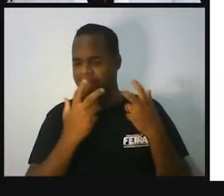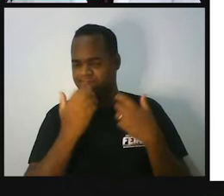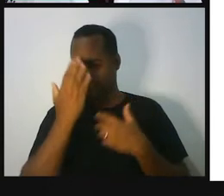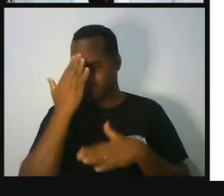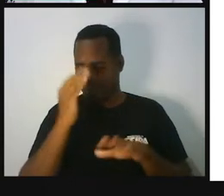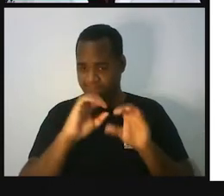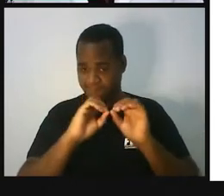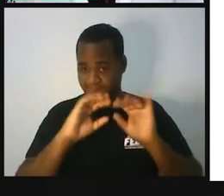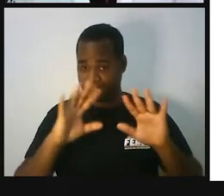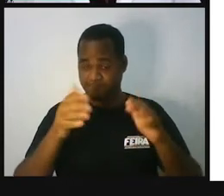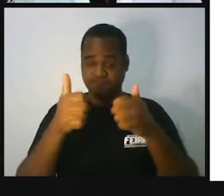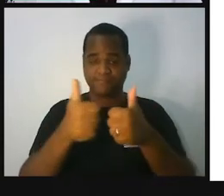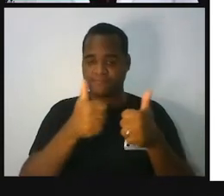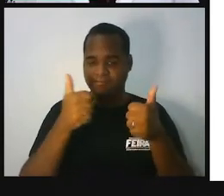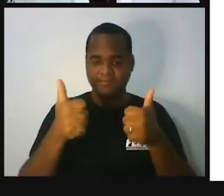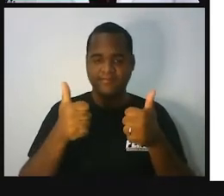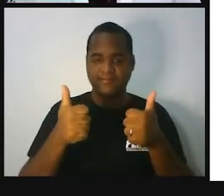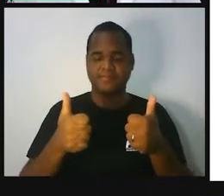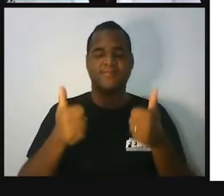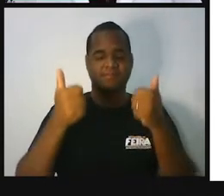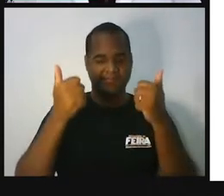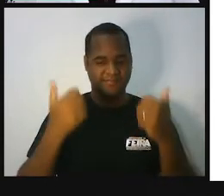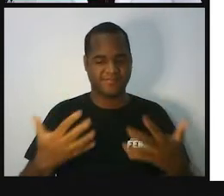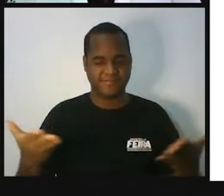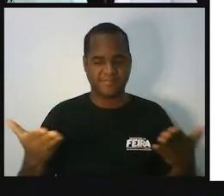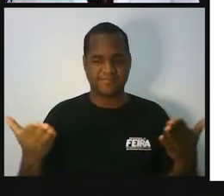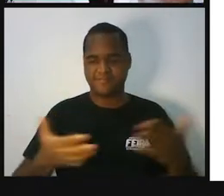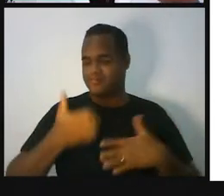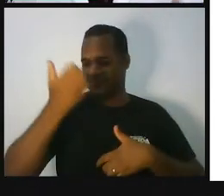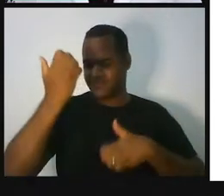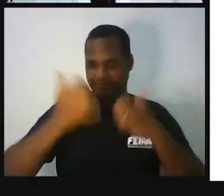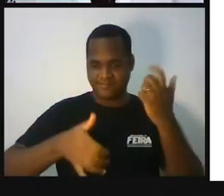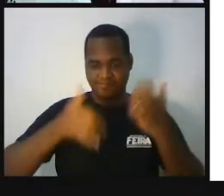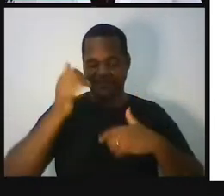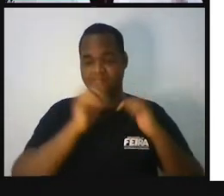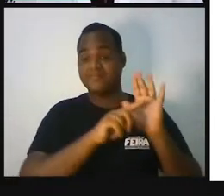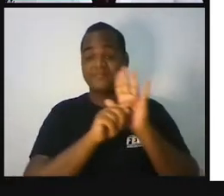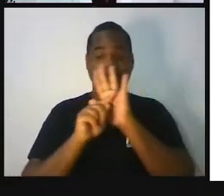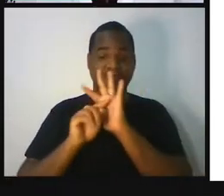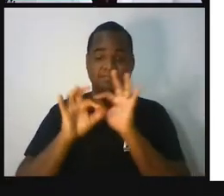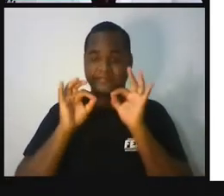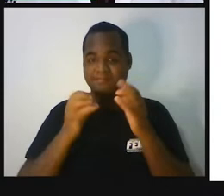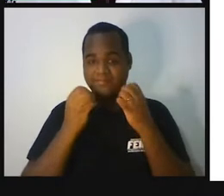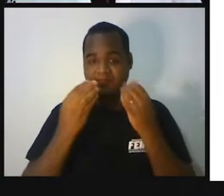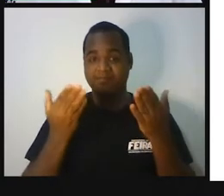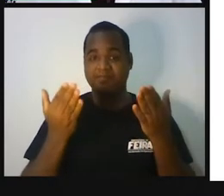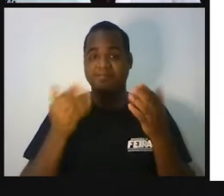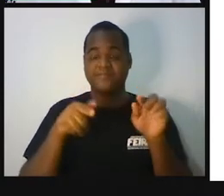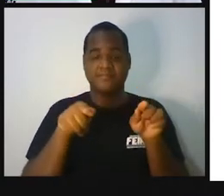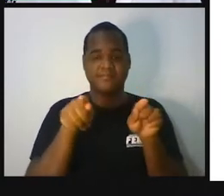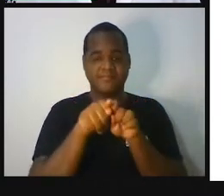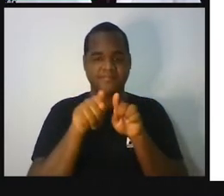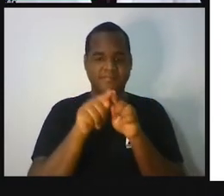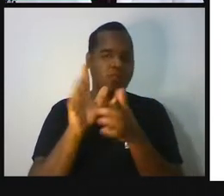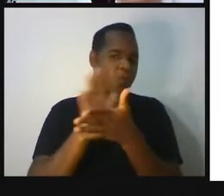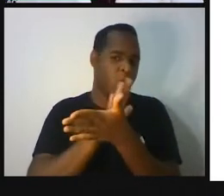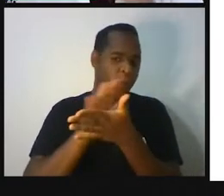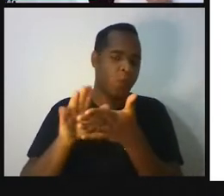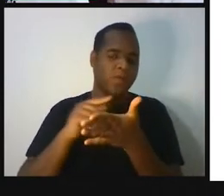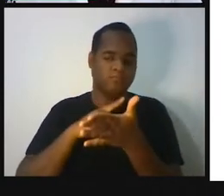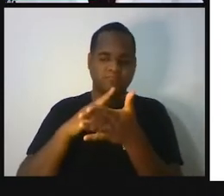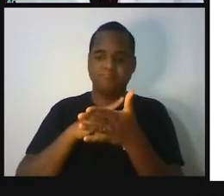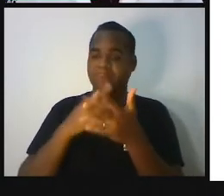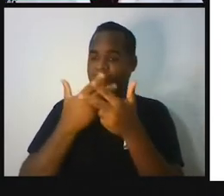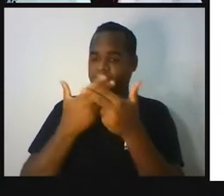bom é para isso que a gente tá aqui nessa aula certo e pra ver também algumas dessas